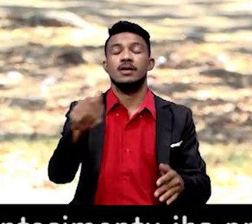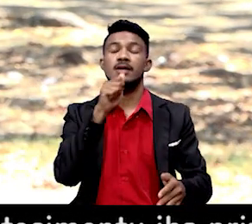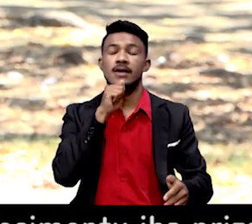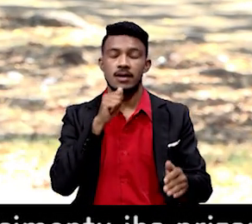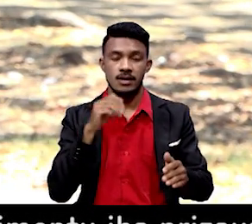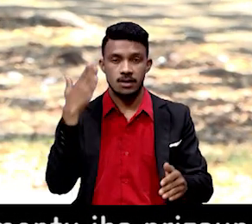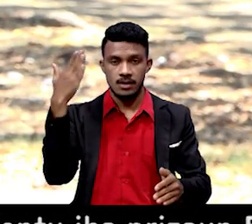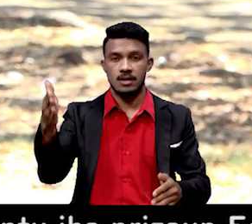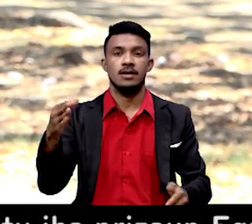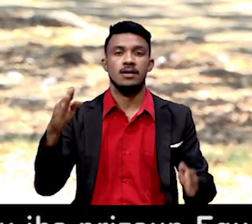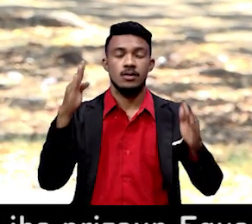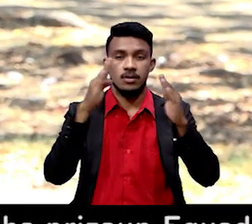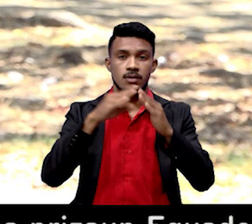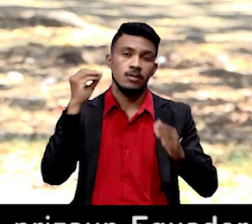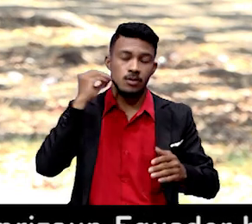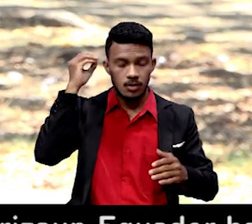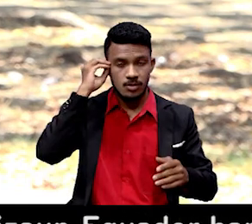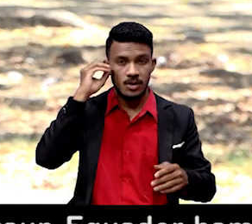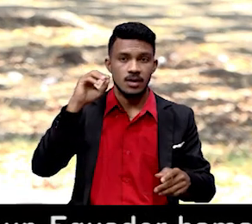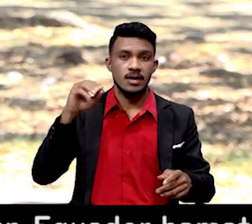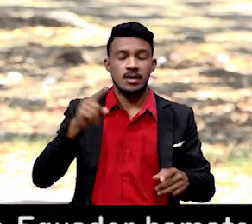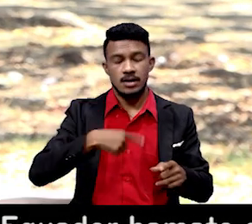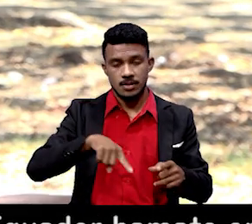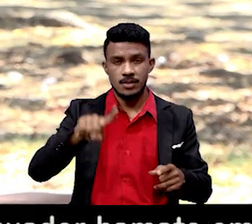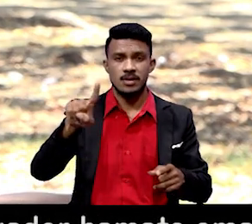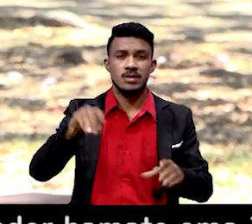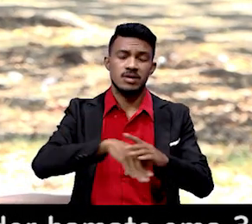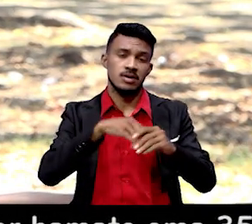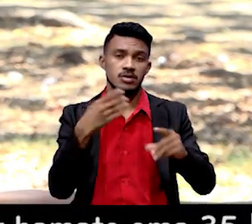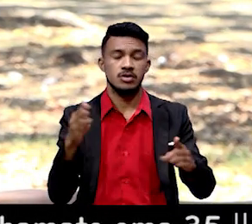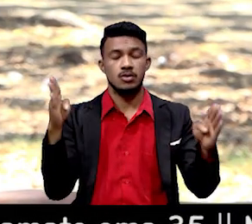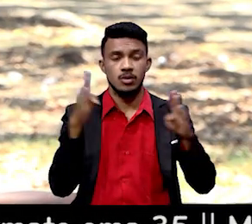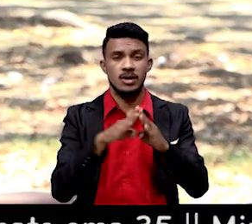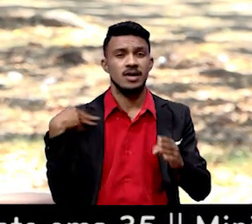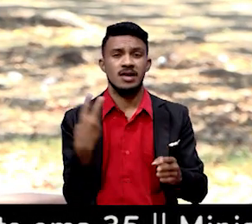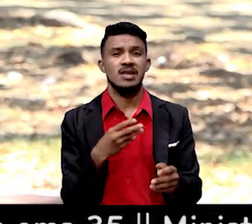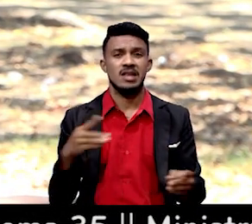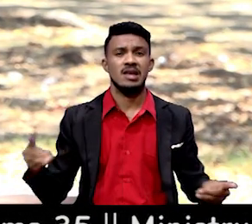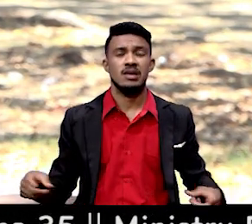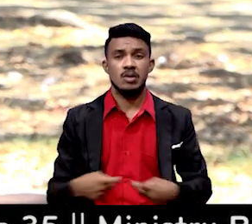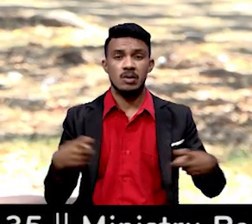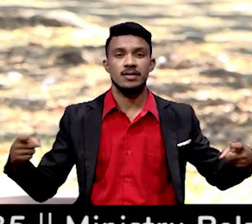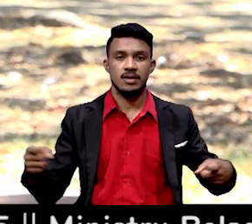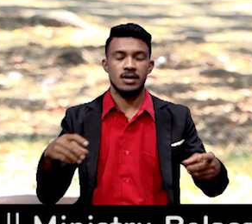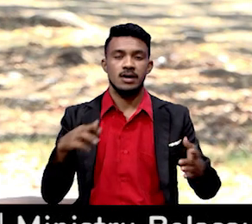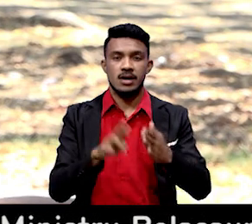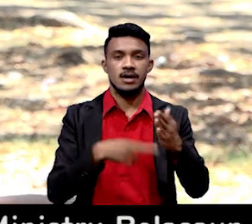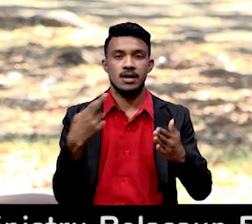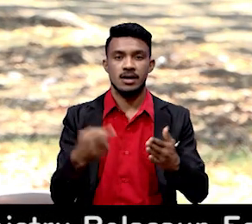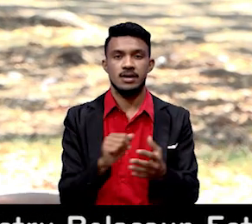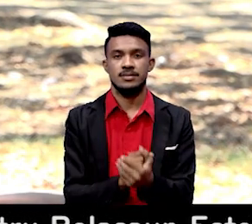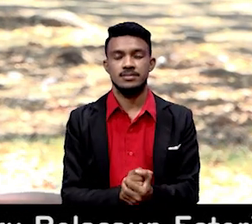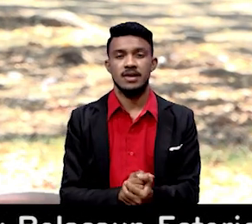está contra a regra de confinamento. O ato, ita, só sai, mas não é, bajou a ham, bajou a pulsa. Ita, lá, bajou a